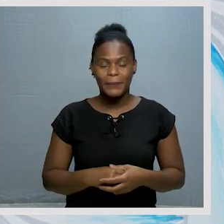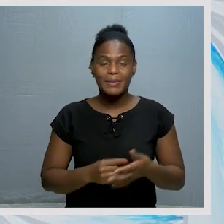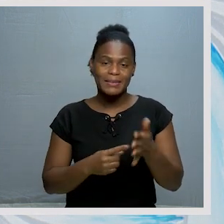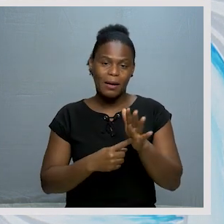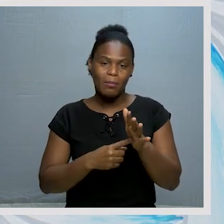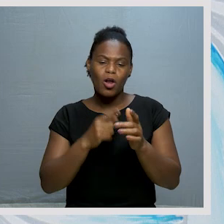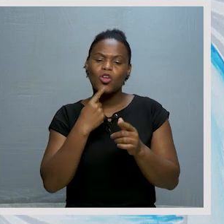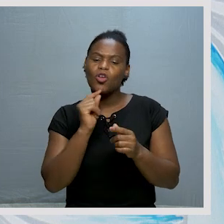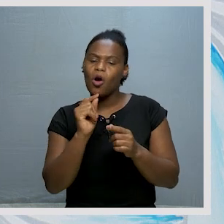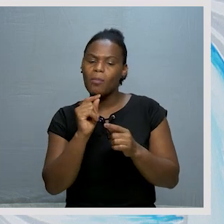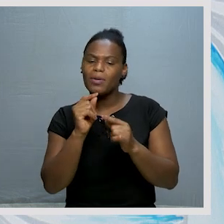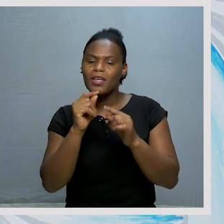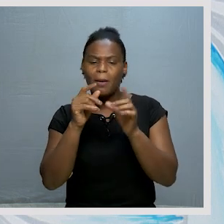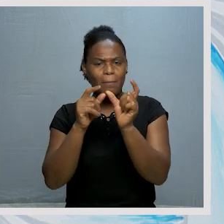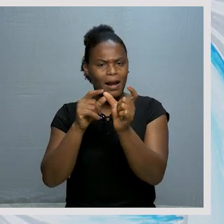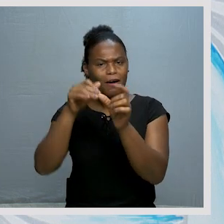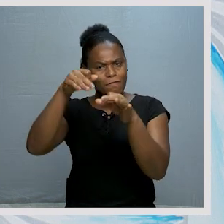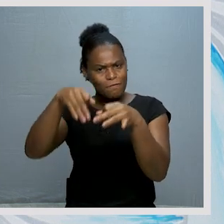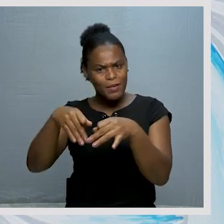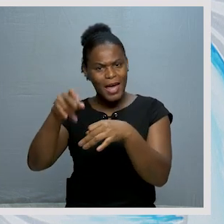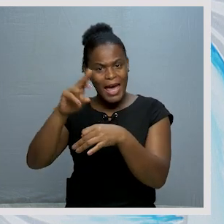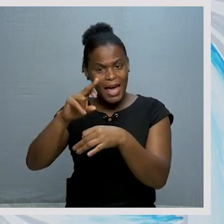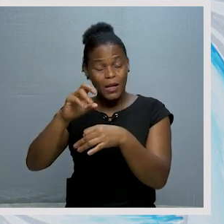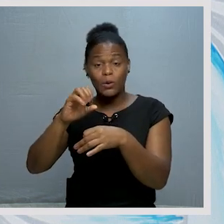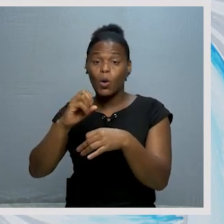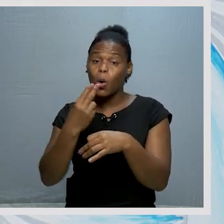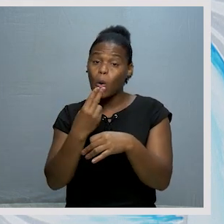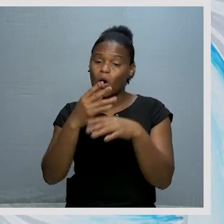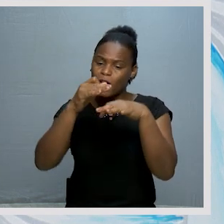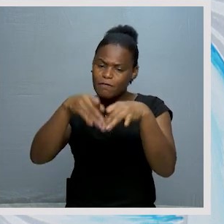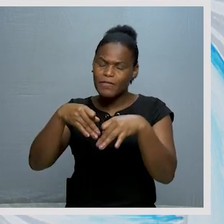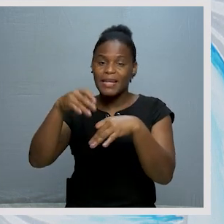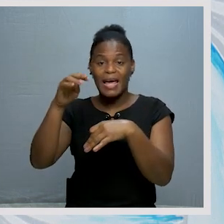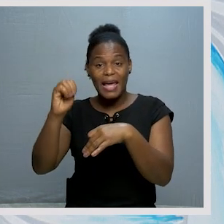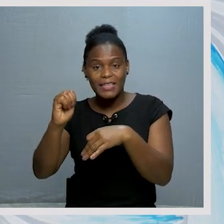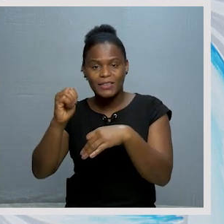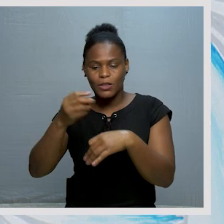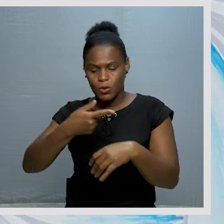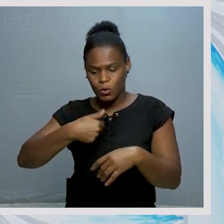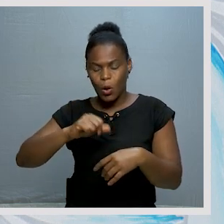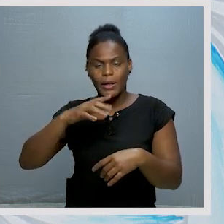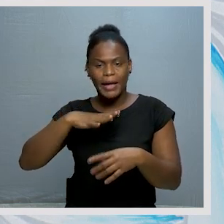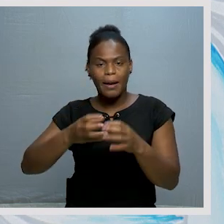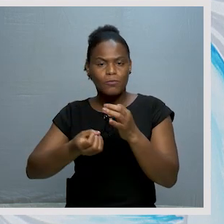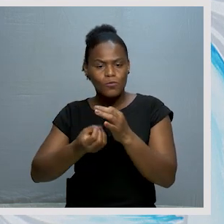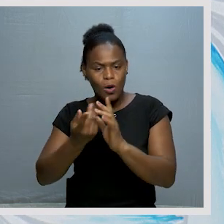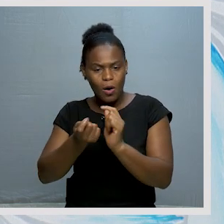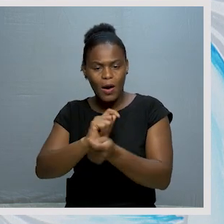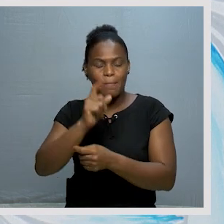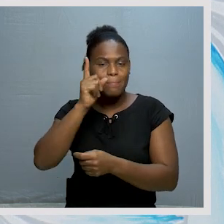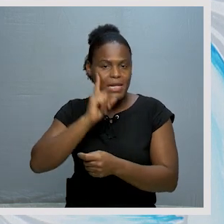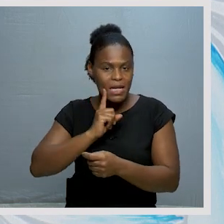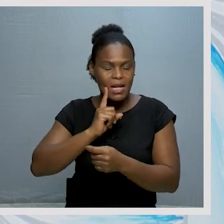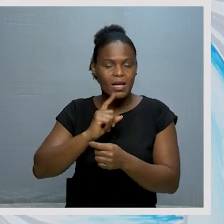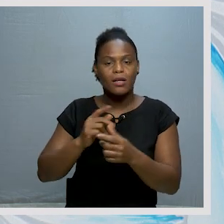em R ou S, forma-se o plural, forma-se, melhor dizendo, o